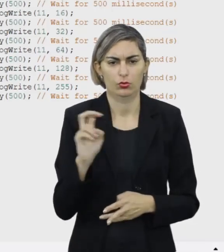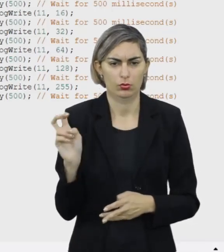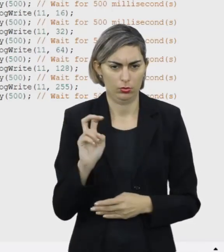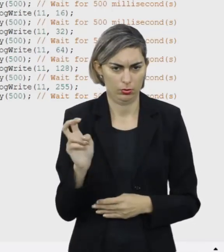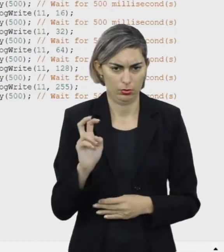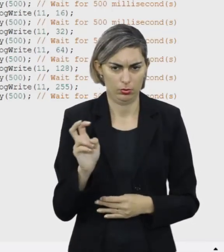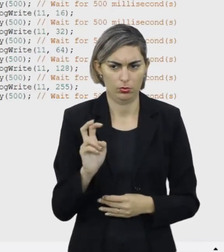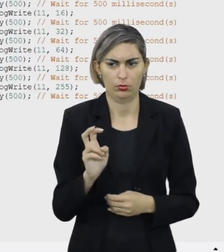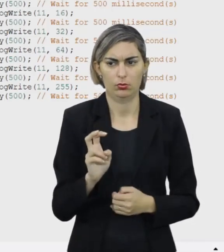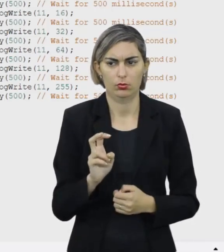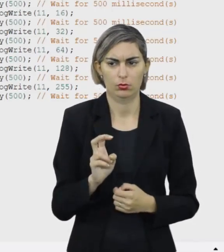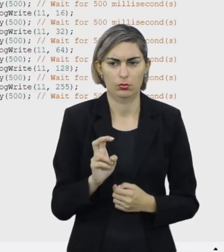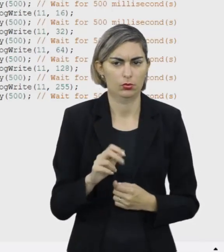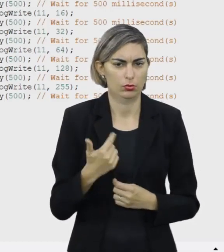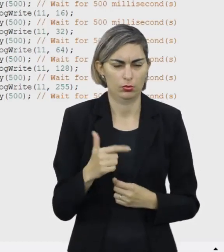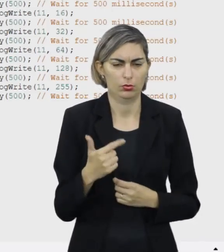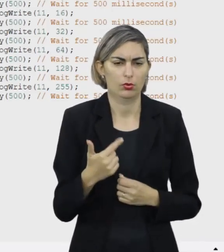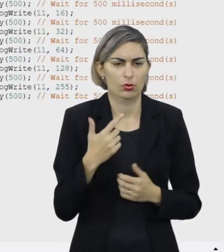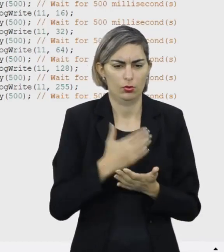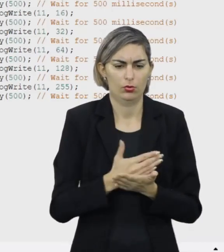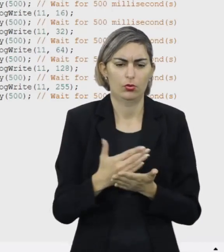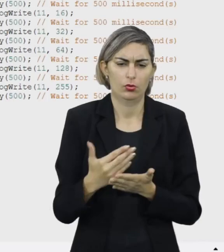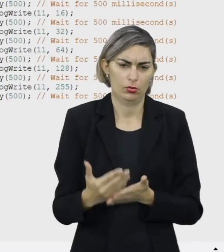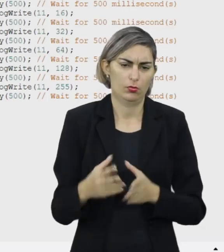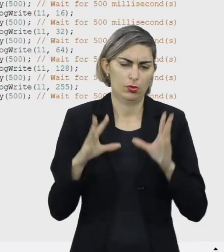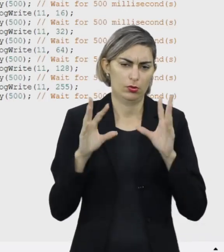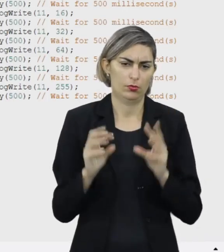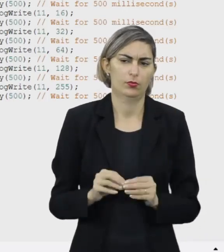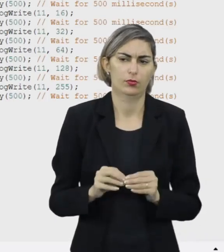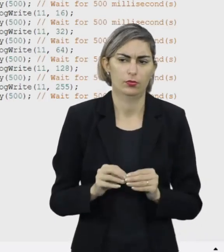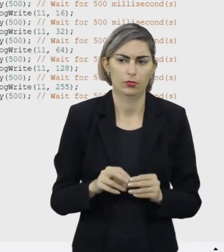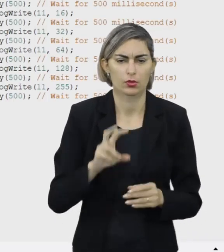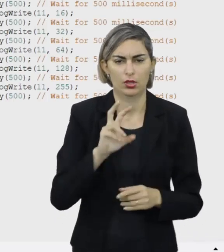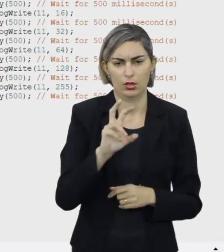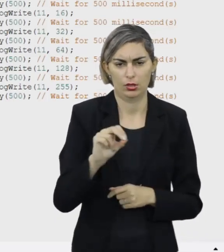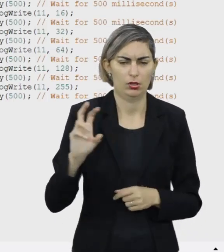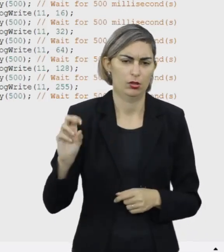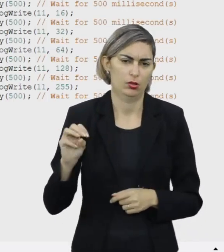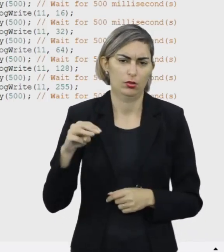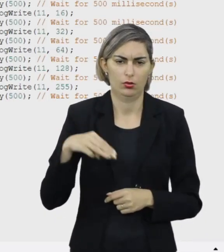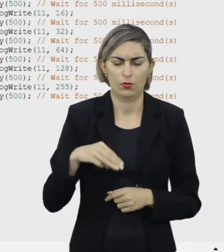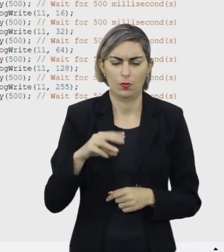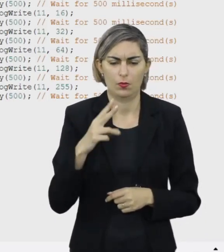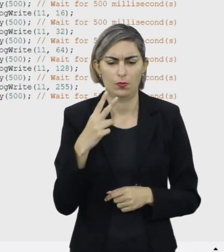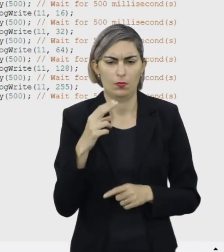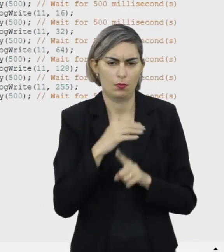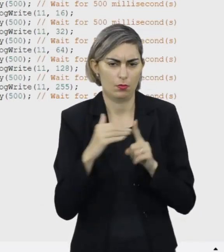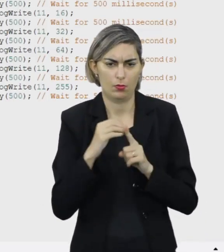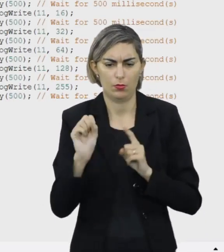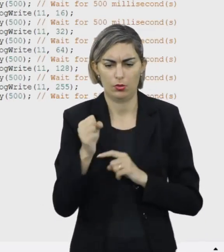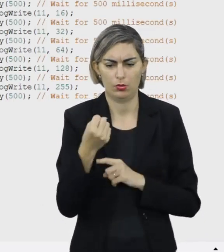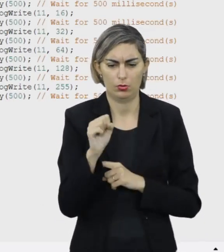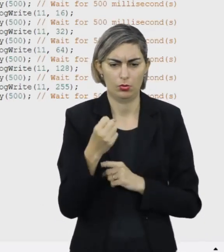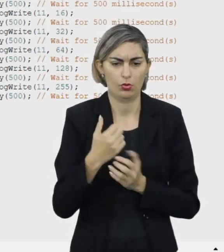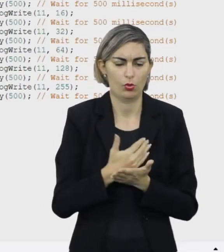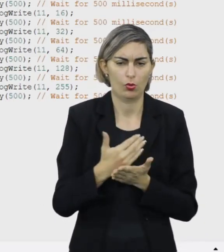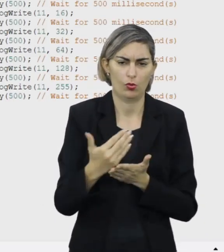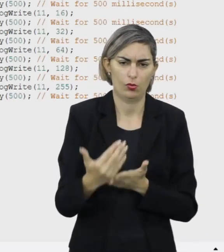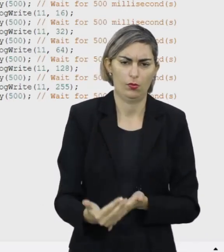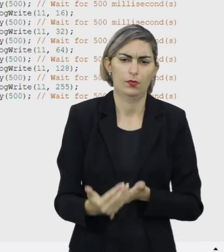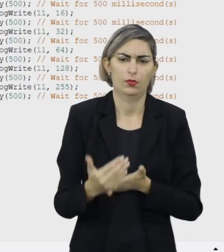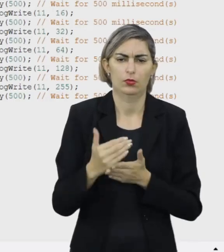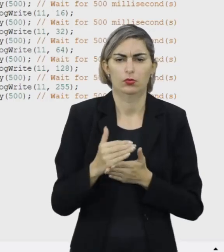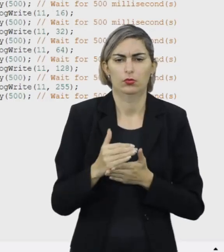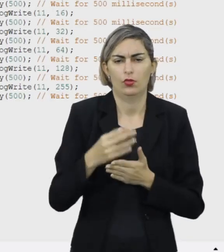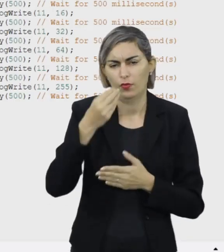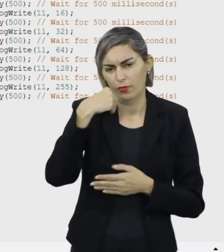é o mínimo que quando não tem pulso. Então ele vai começar desligado, esperar 500 milissegundos, meio segundo, vai começar a ligar, então vai ter um